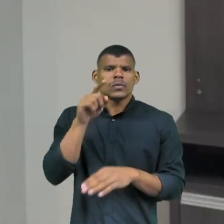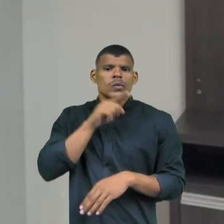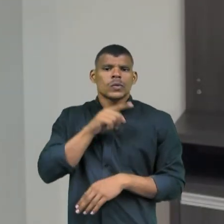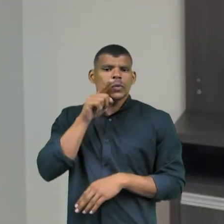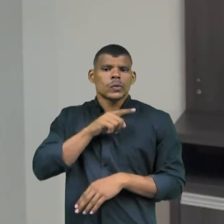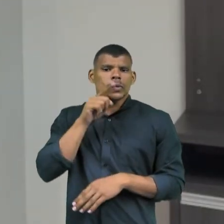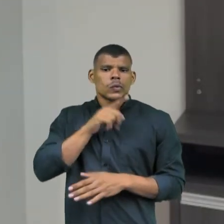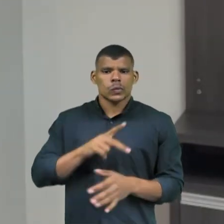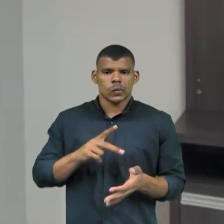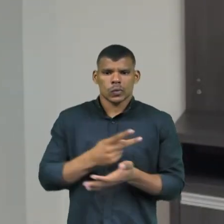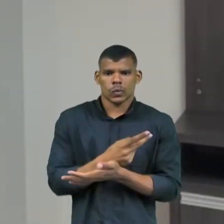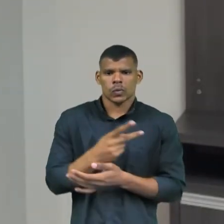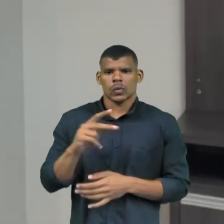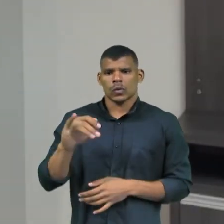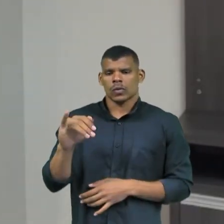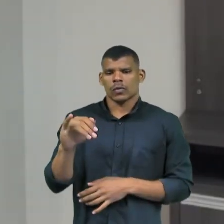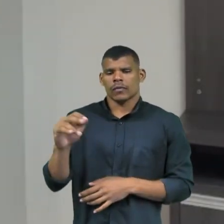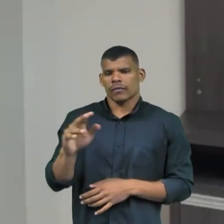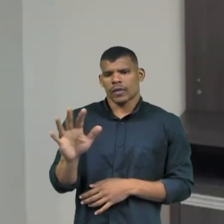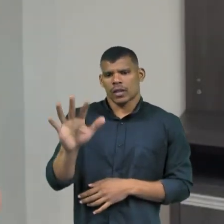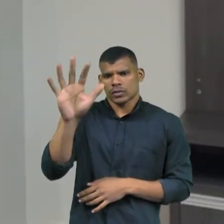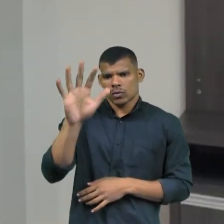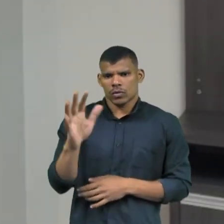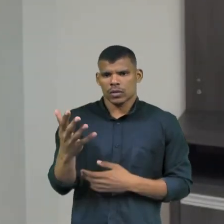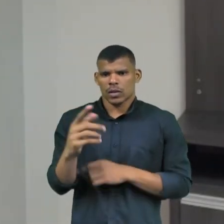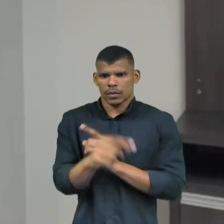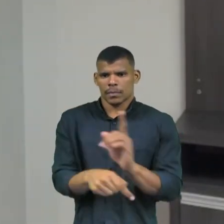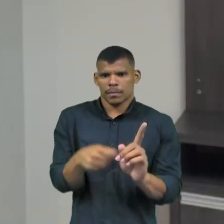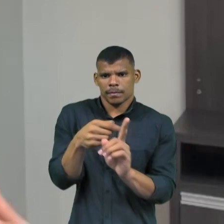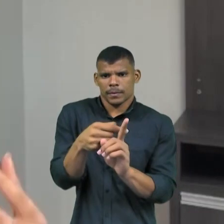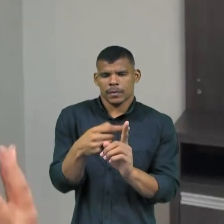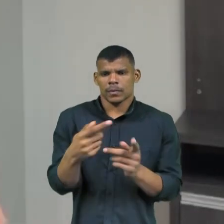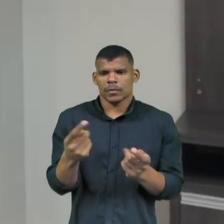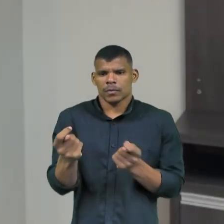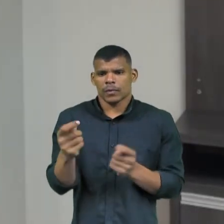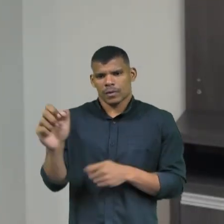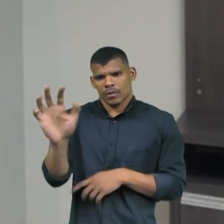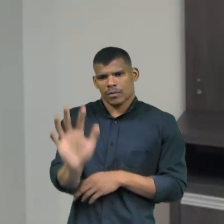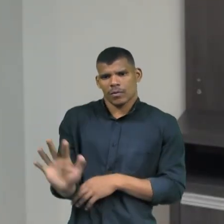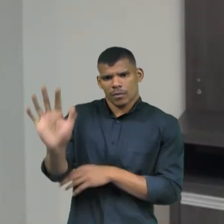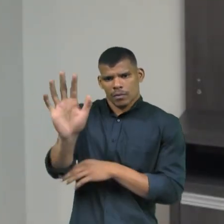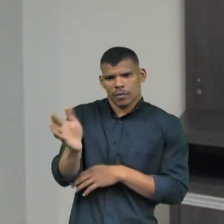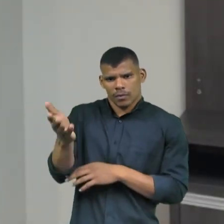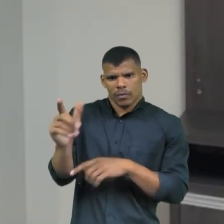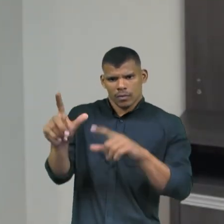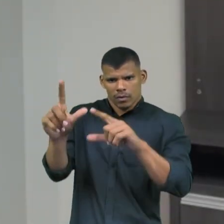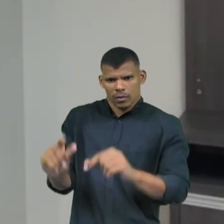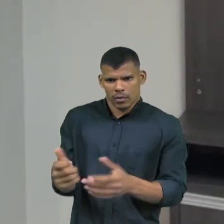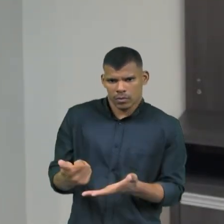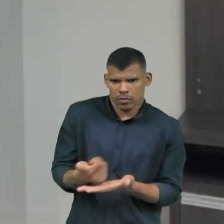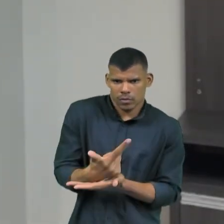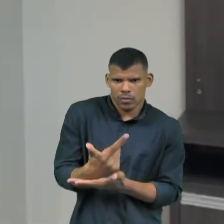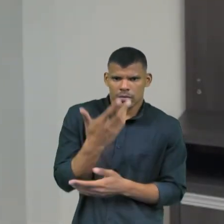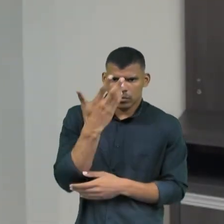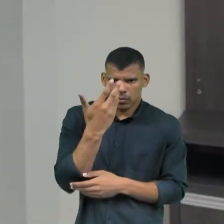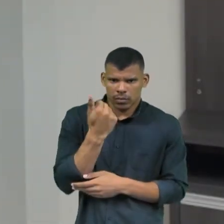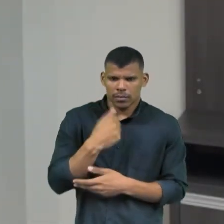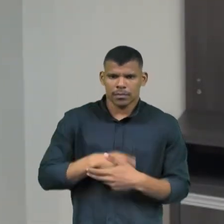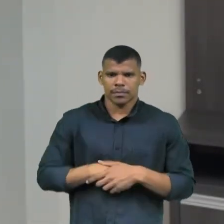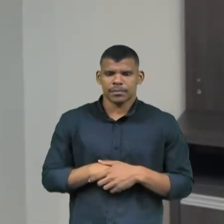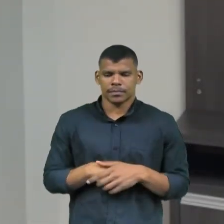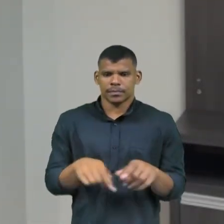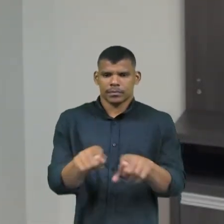processo inflacionário internacional, motivada pela guerra no leste europeu, que inclusive tem reduzido o poder de compra dos consumidores, e também